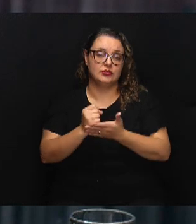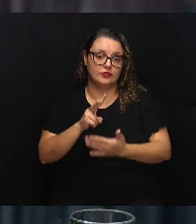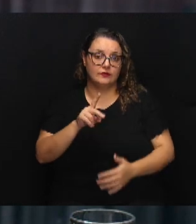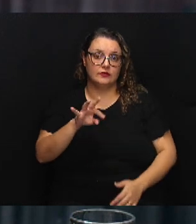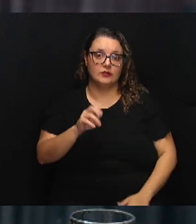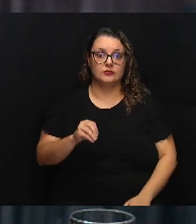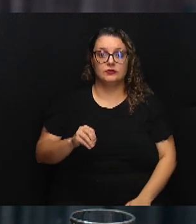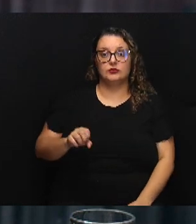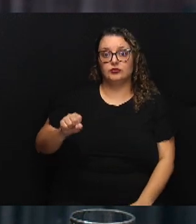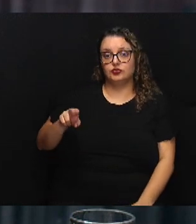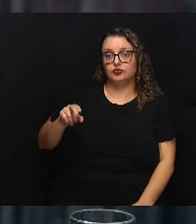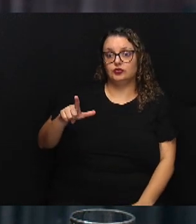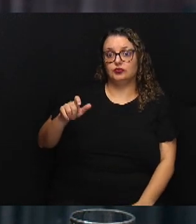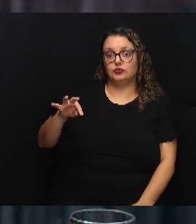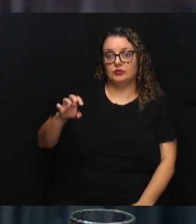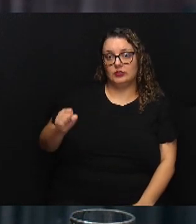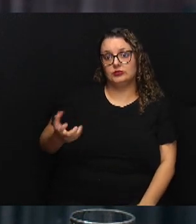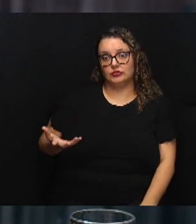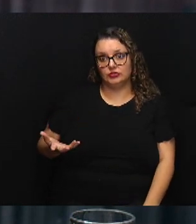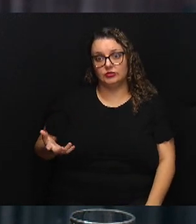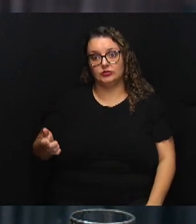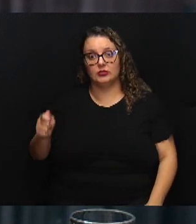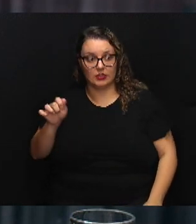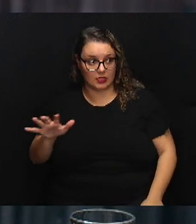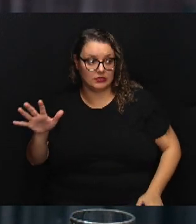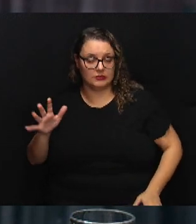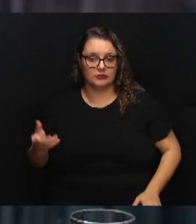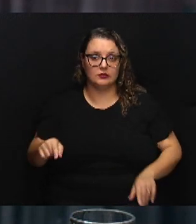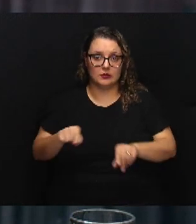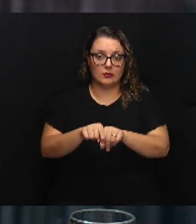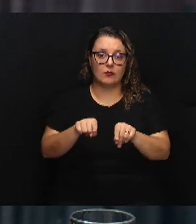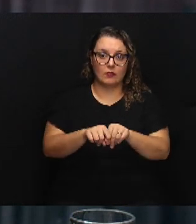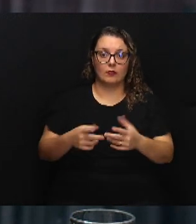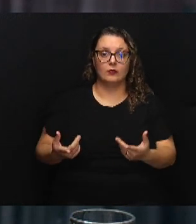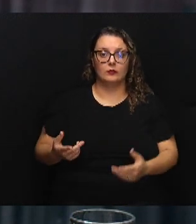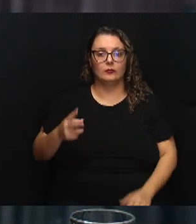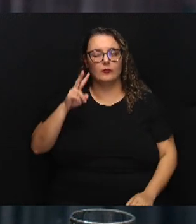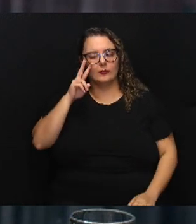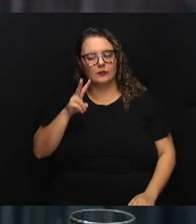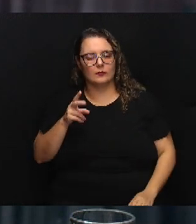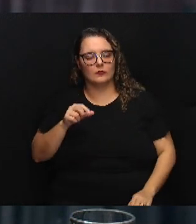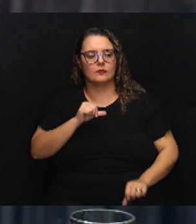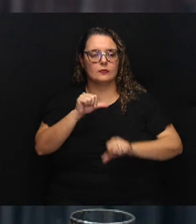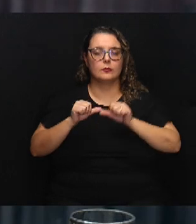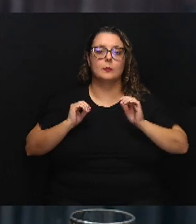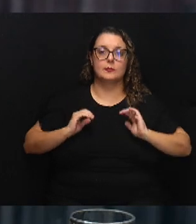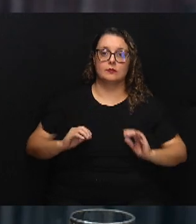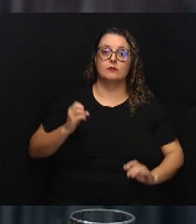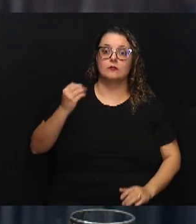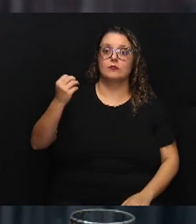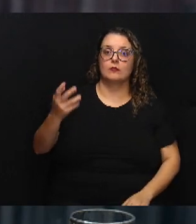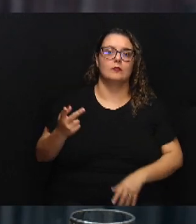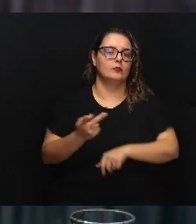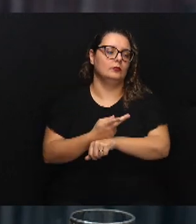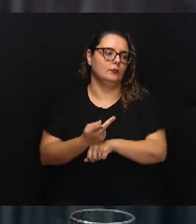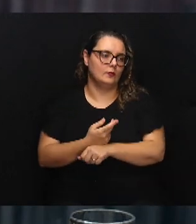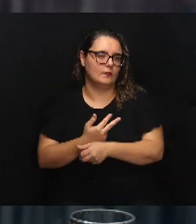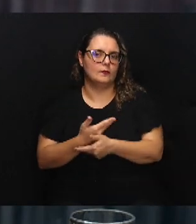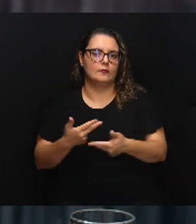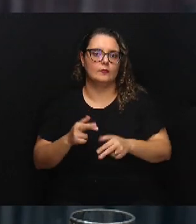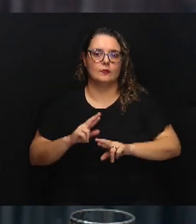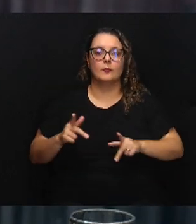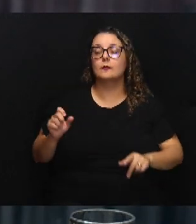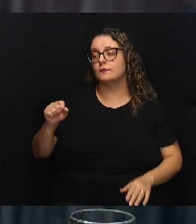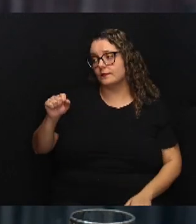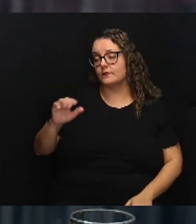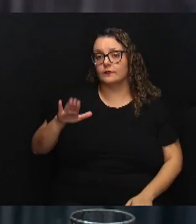que agrada bastante. Então, a gente acaba analisando uma mudança até no comportamento dos viajantes em buscar algo diferente, Uhum. né?